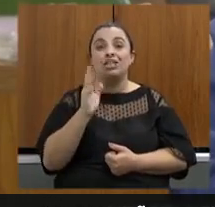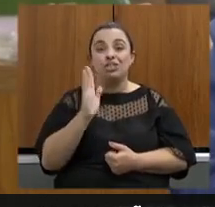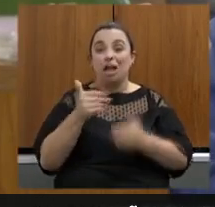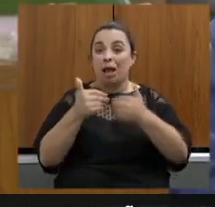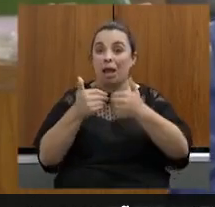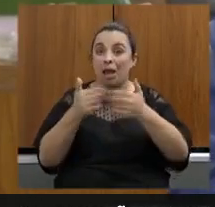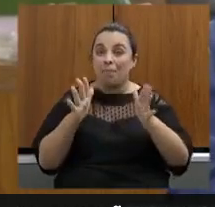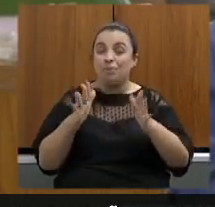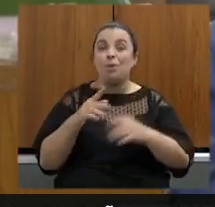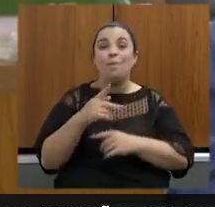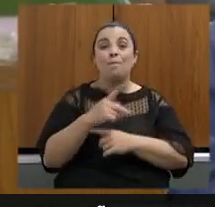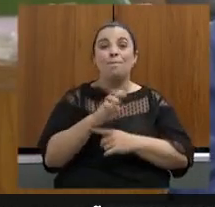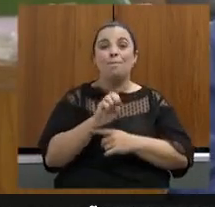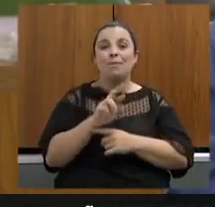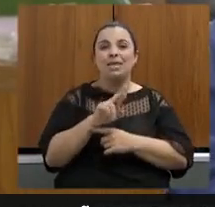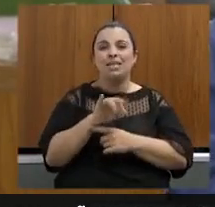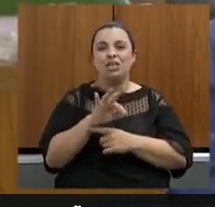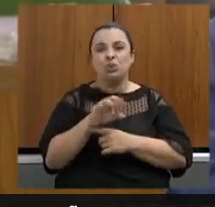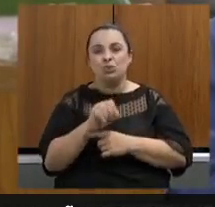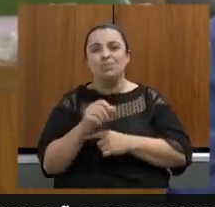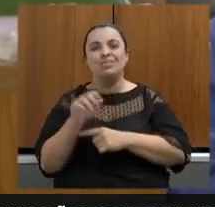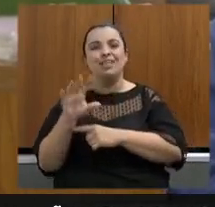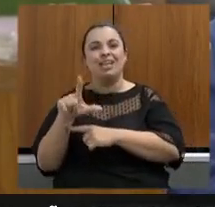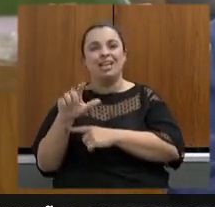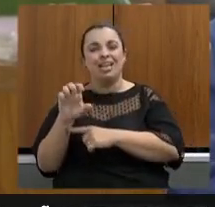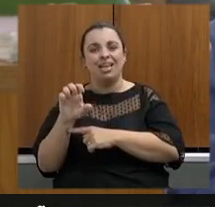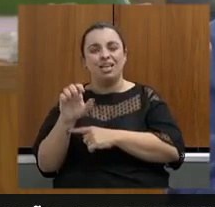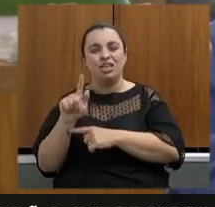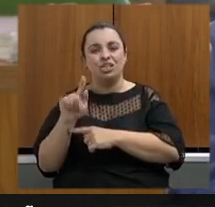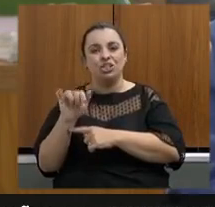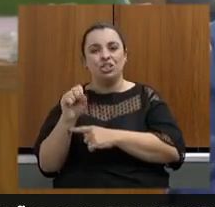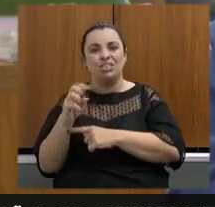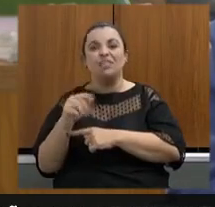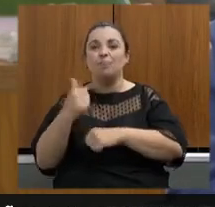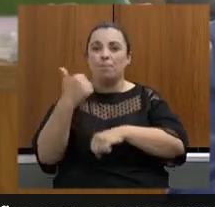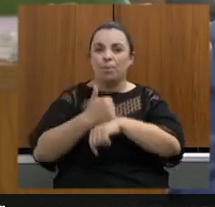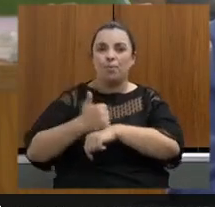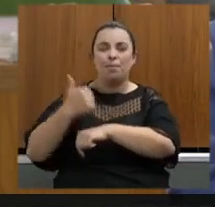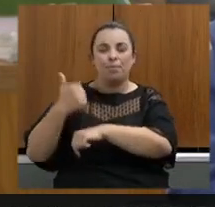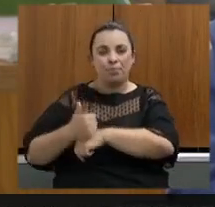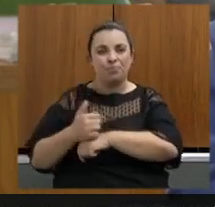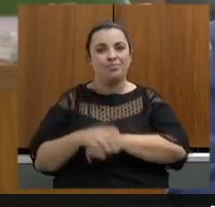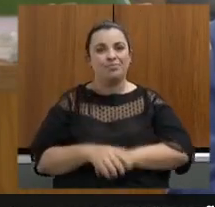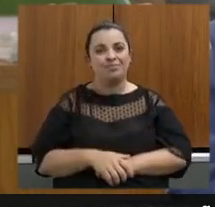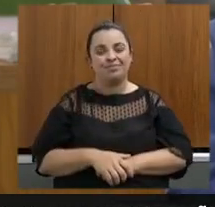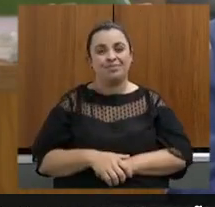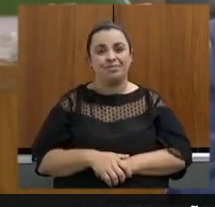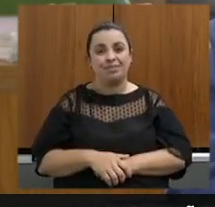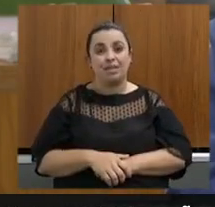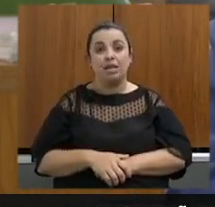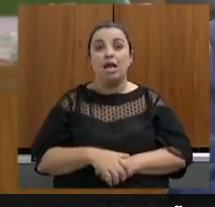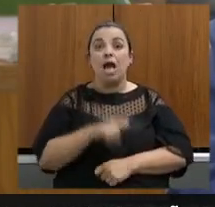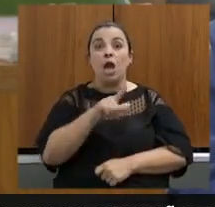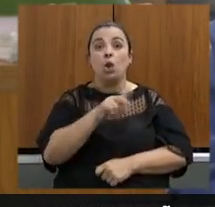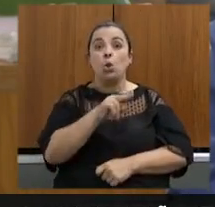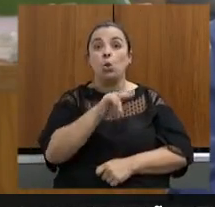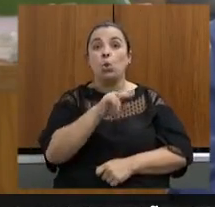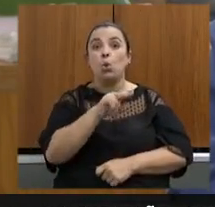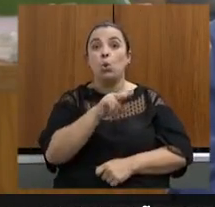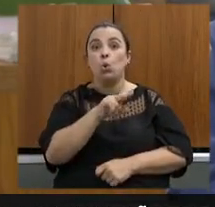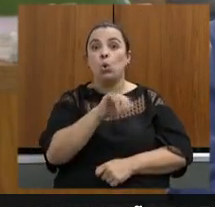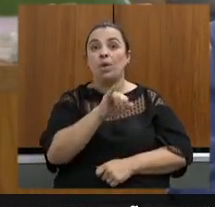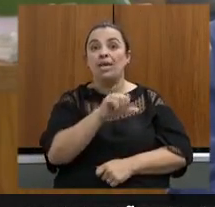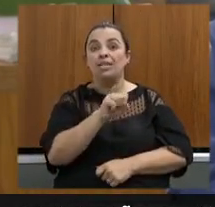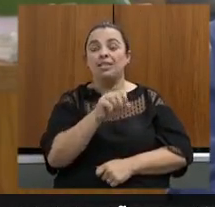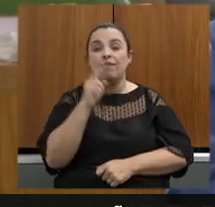que serão chamados uma luta Luiza viu aí pessoal chorando a preocupação